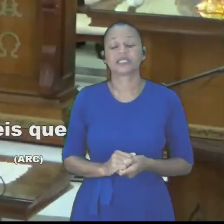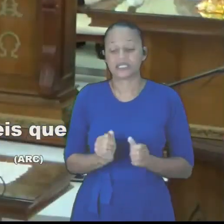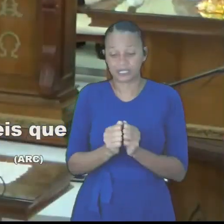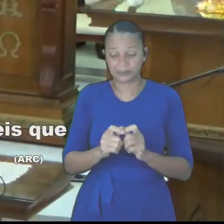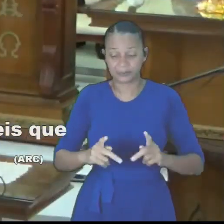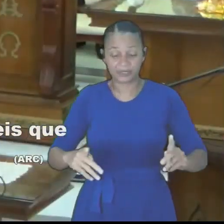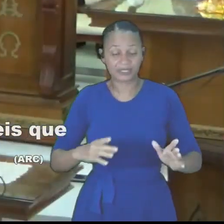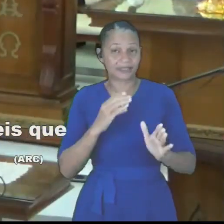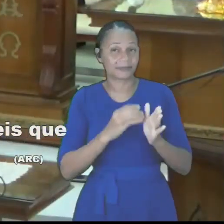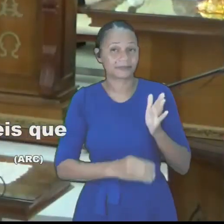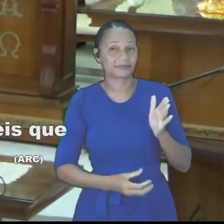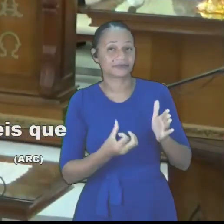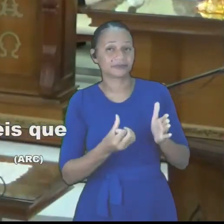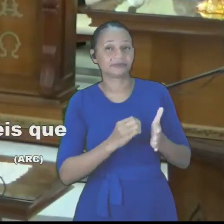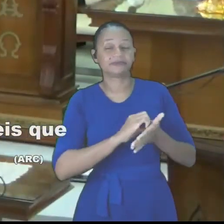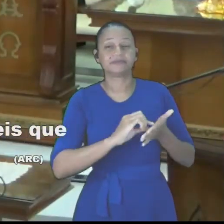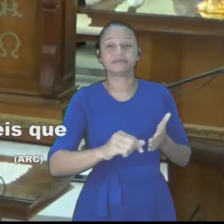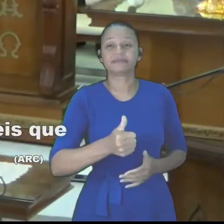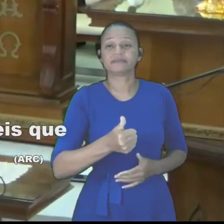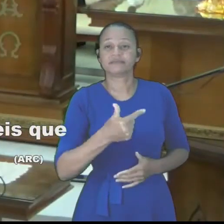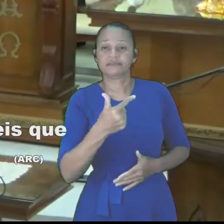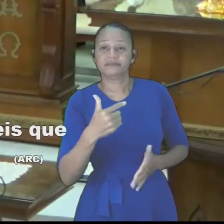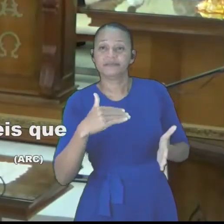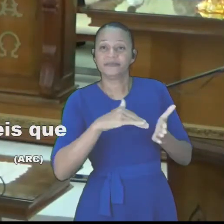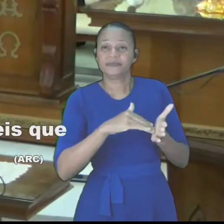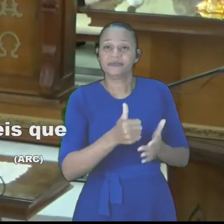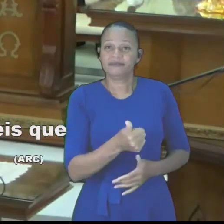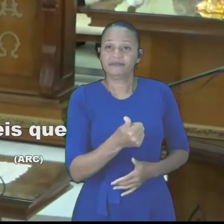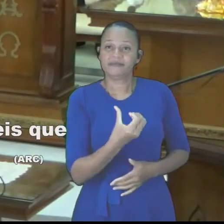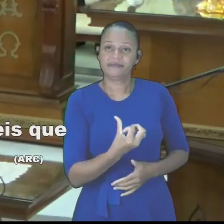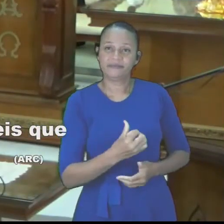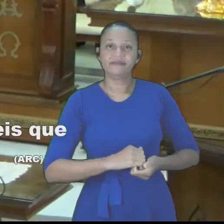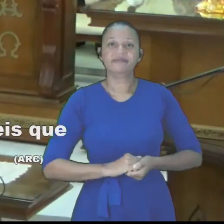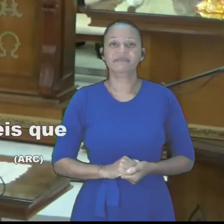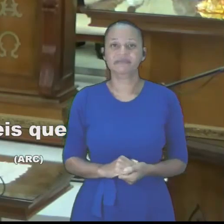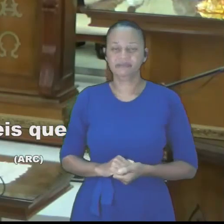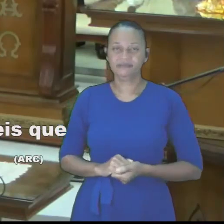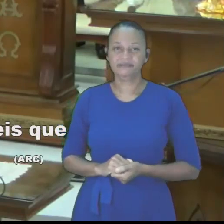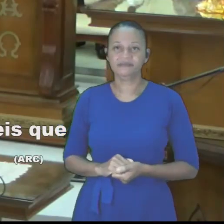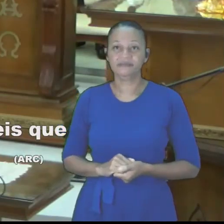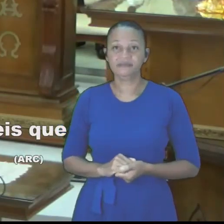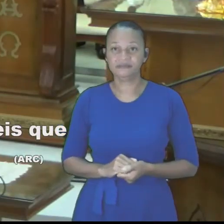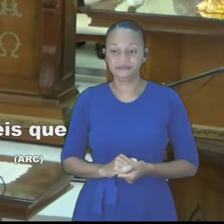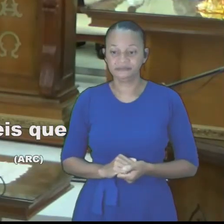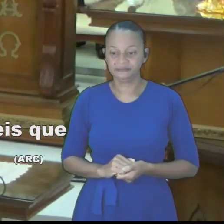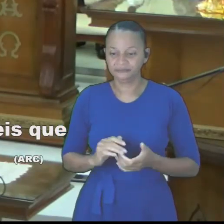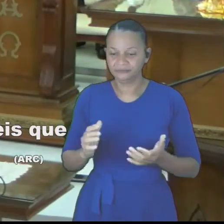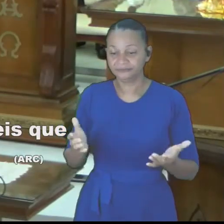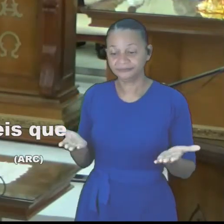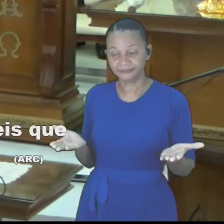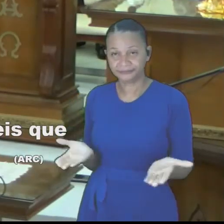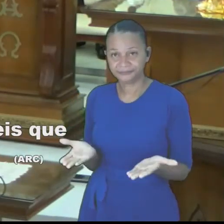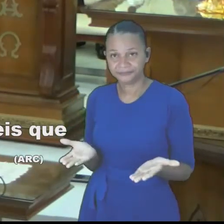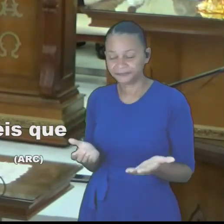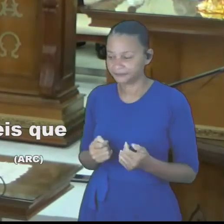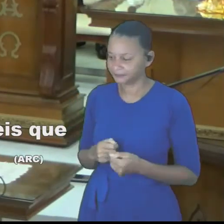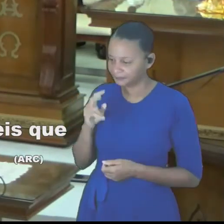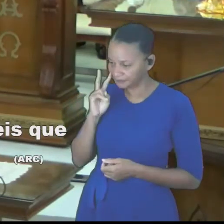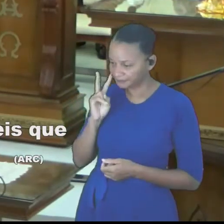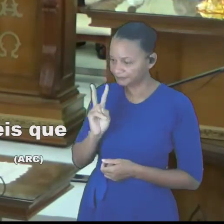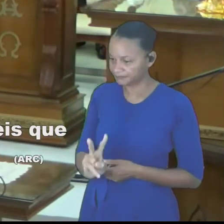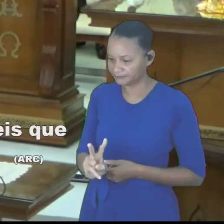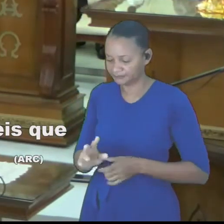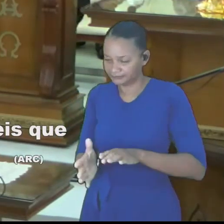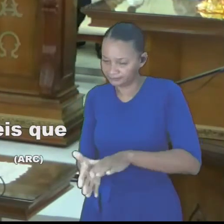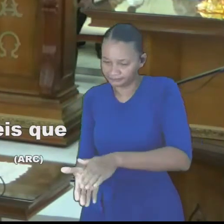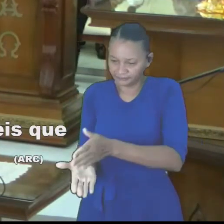Apocalipse 6, 12 a 16. E havendo aberto o sexto selo, olhei,